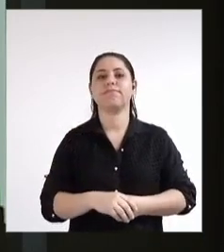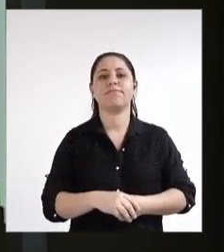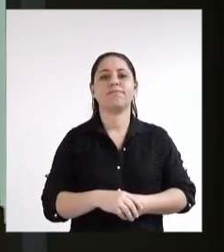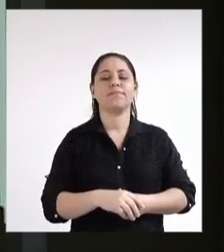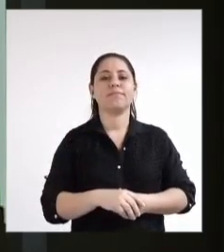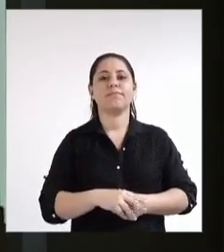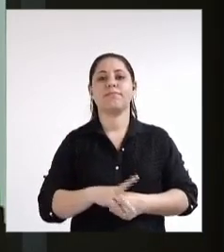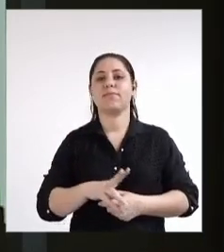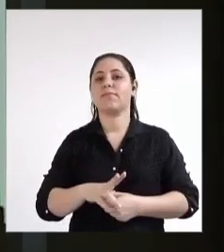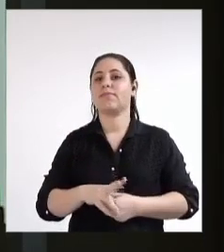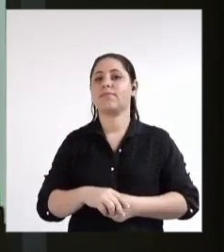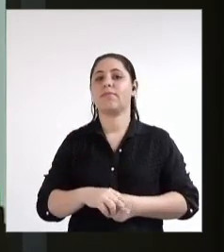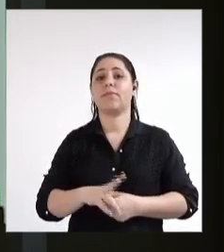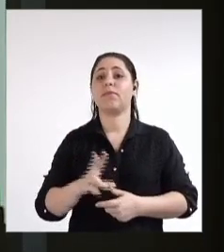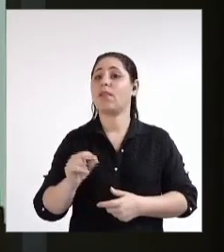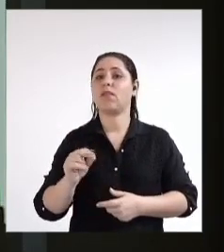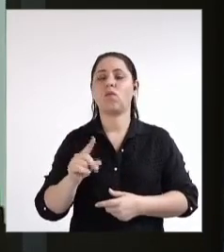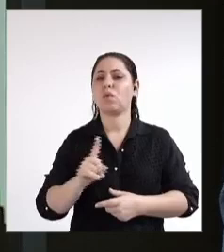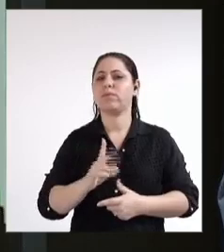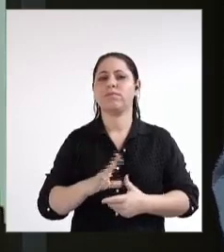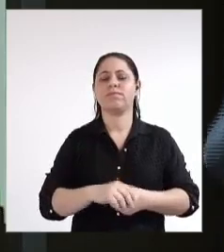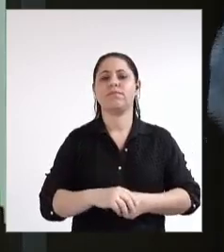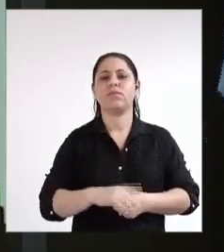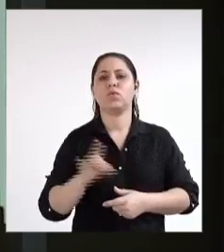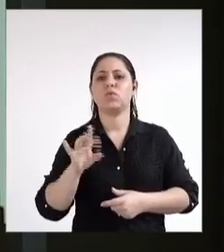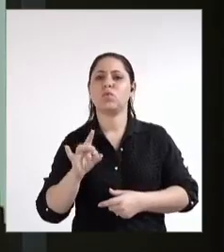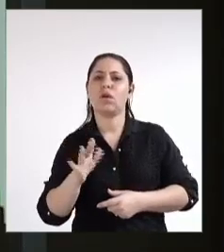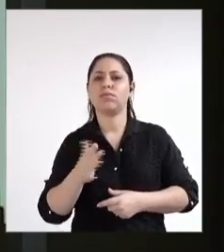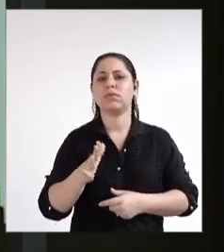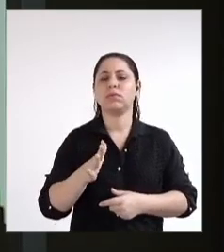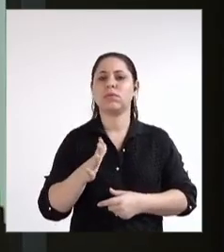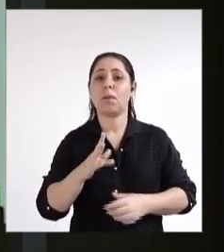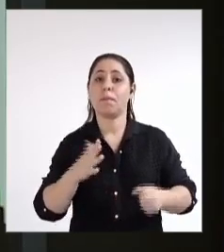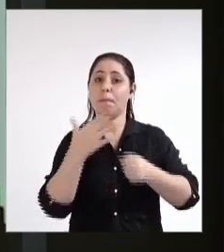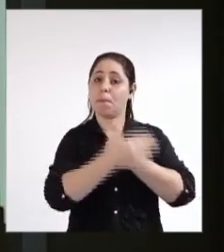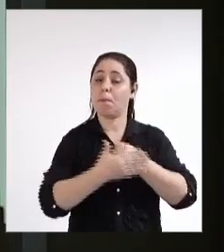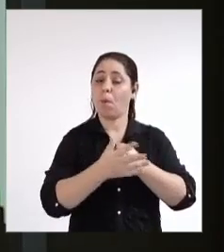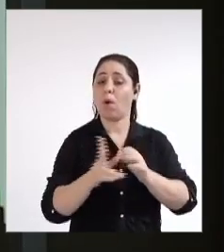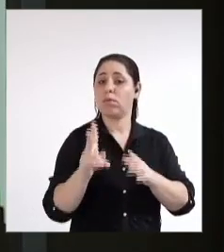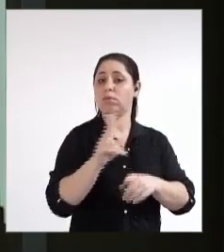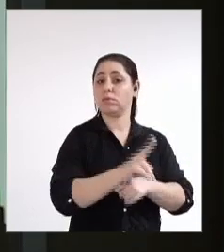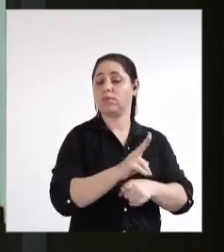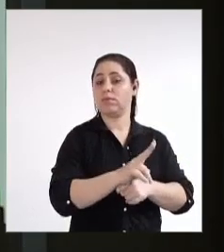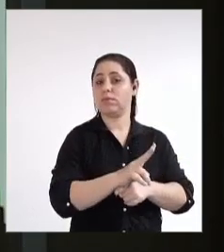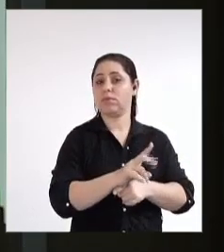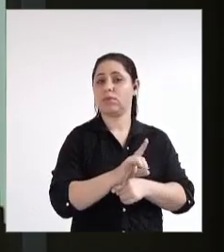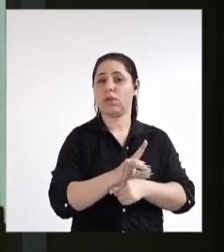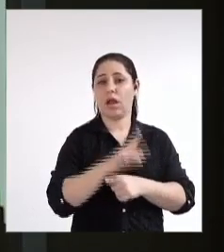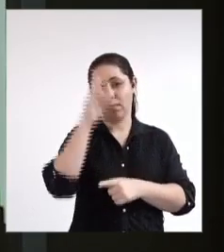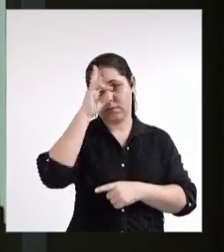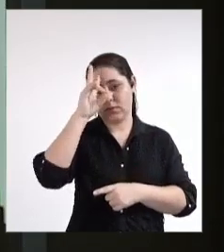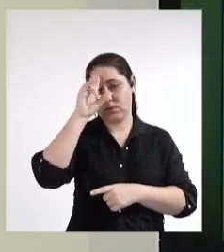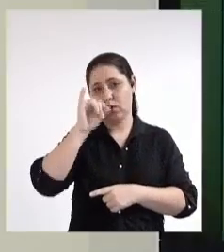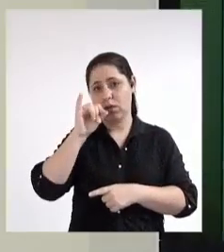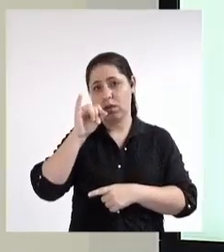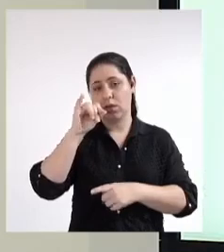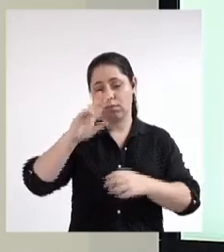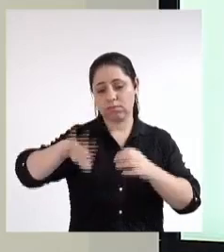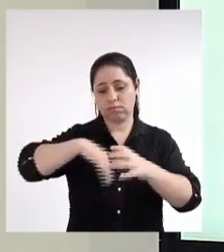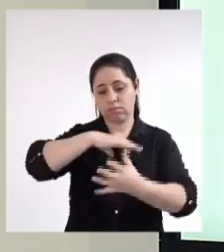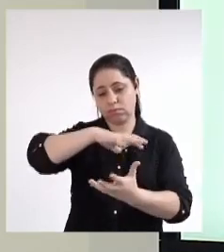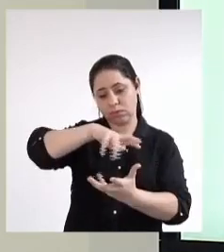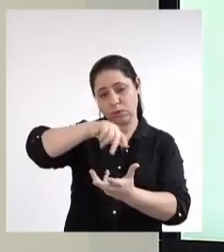não não não nós estamos entrando como áreas protegidas lembrando que não internou nível internacionais